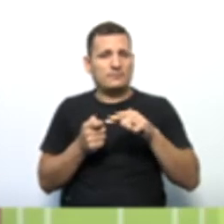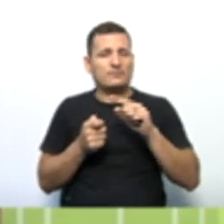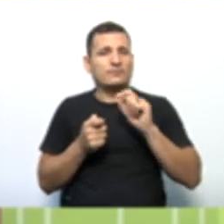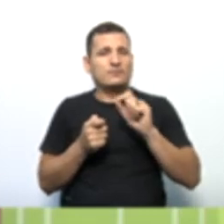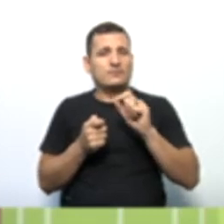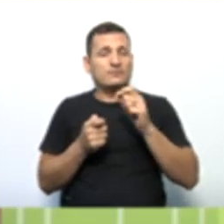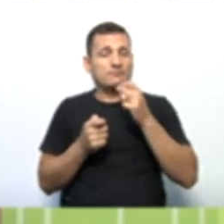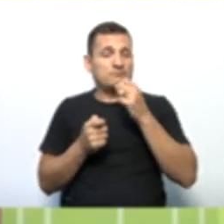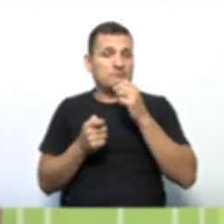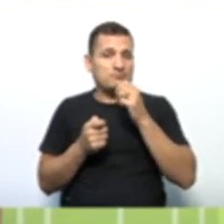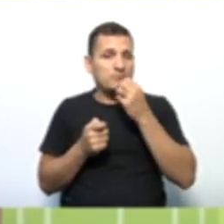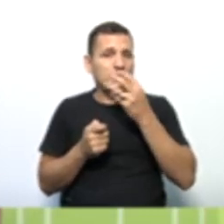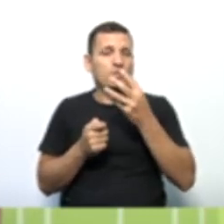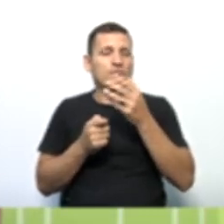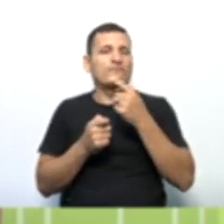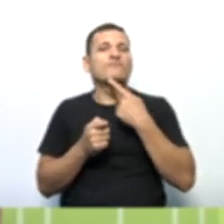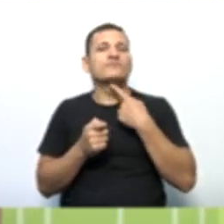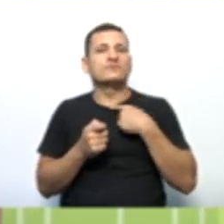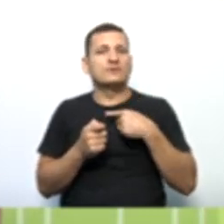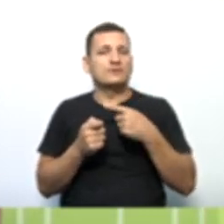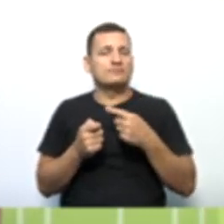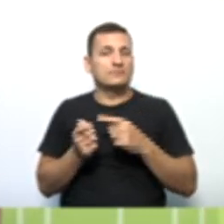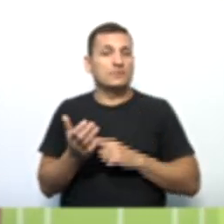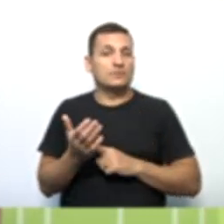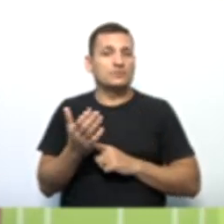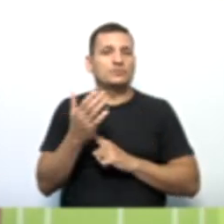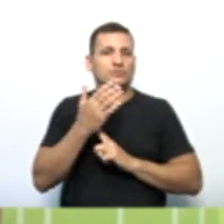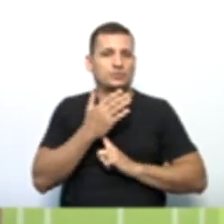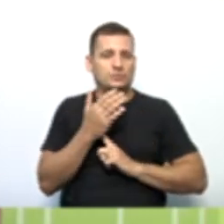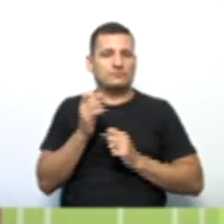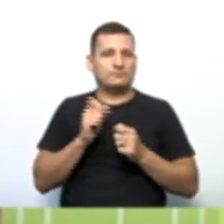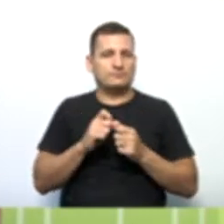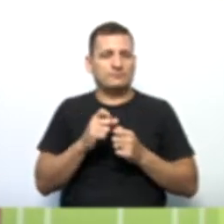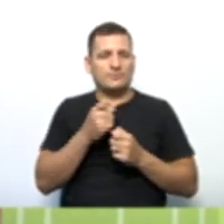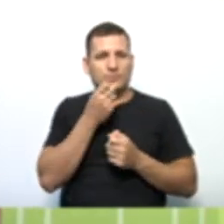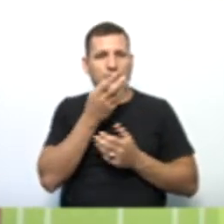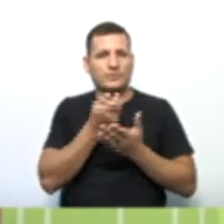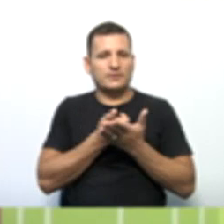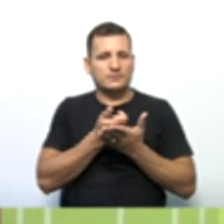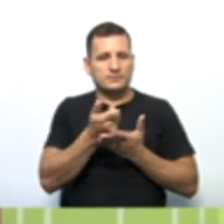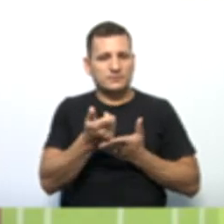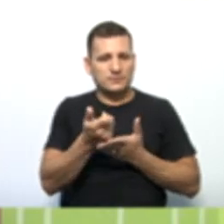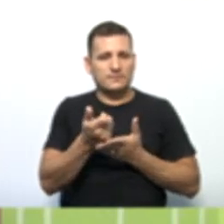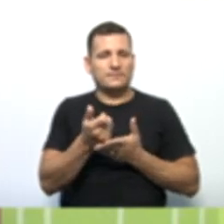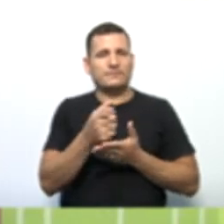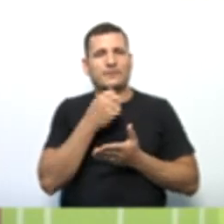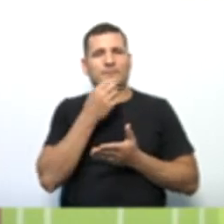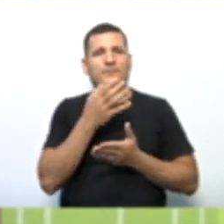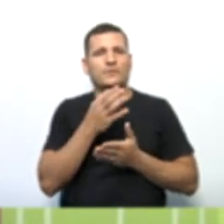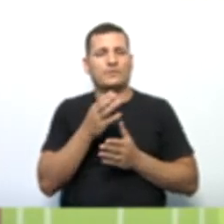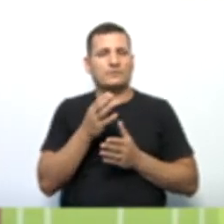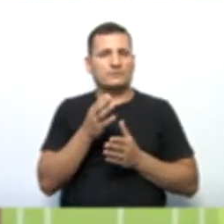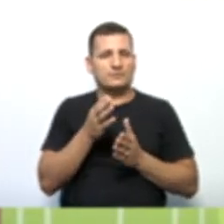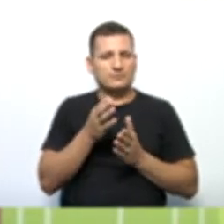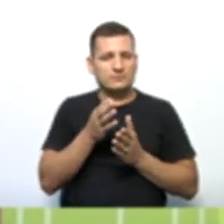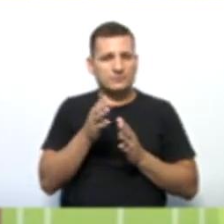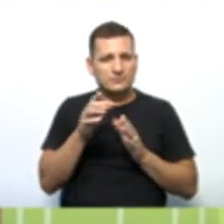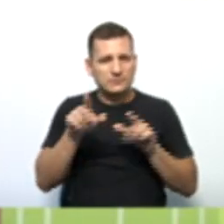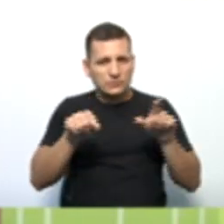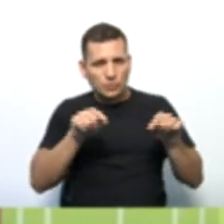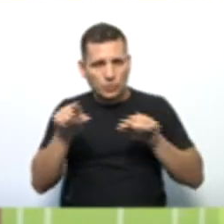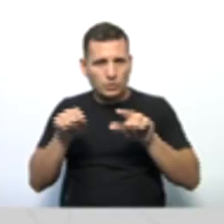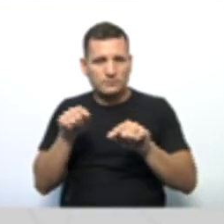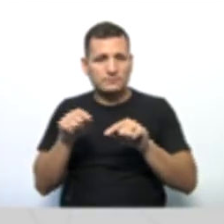boa vontade, que nos ajude a fazer boas ações, que nos ajude a determinar nossas boas intenções. Por isso que é